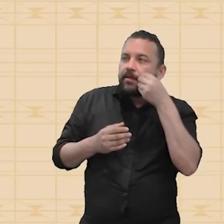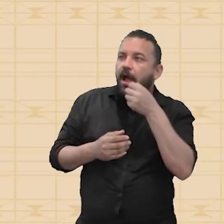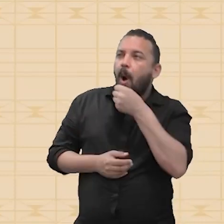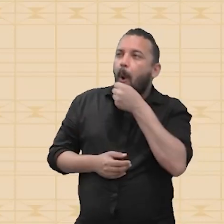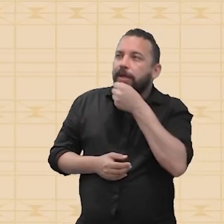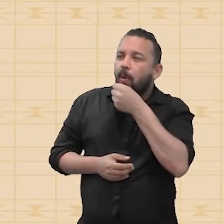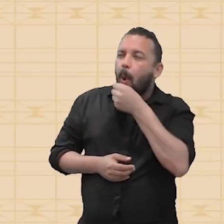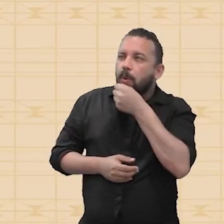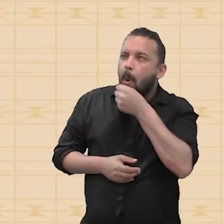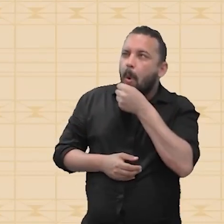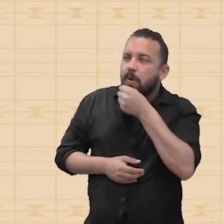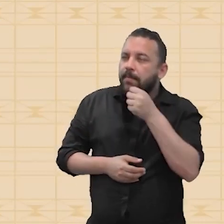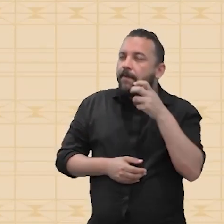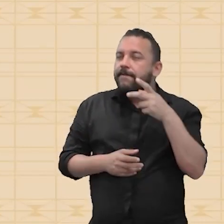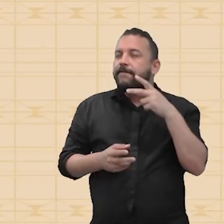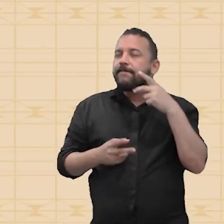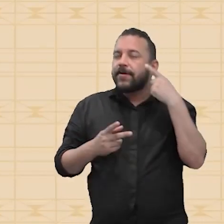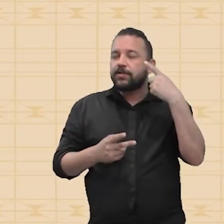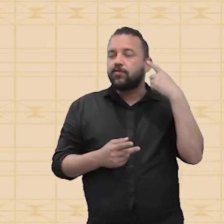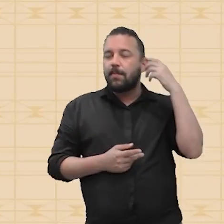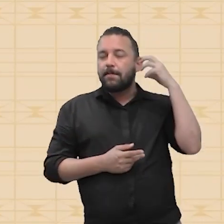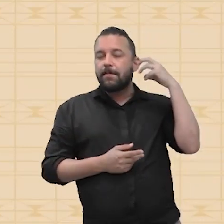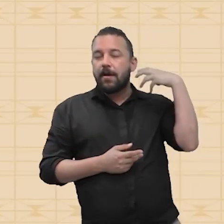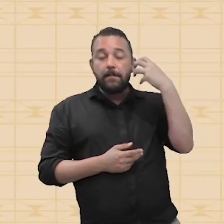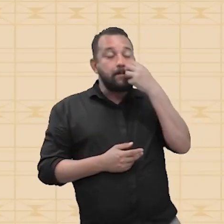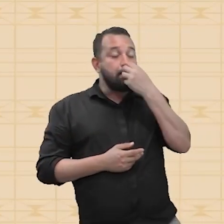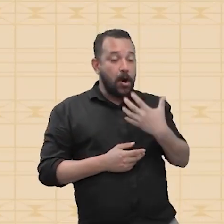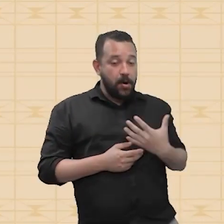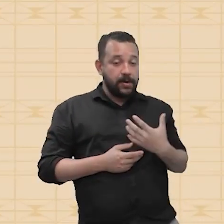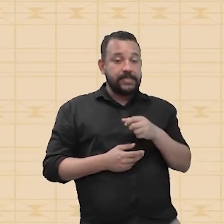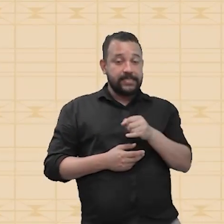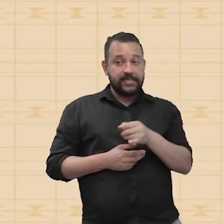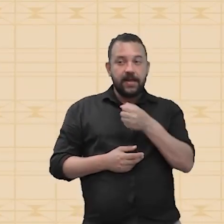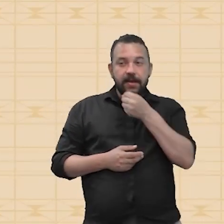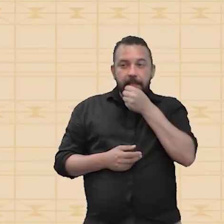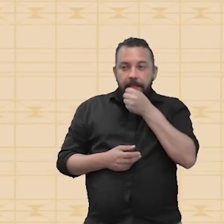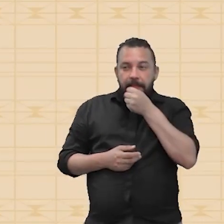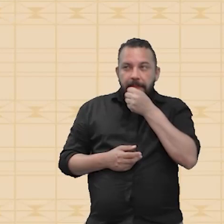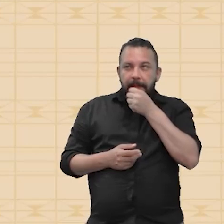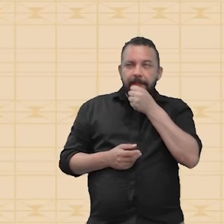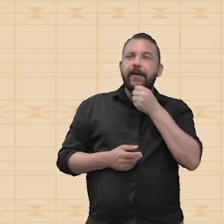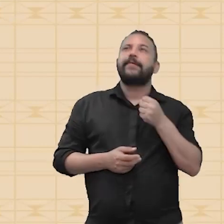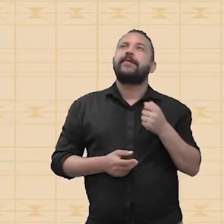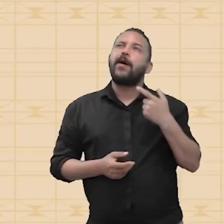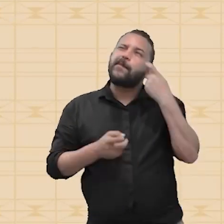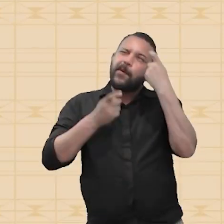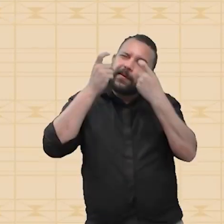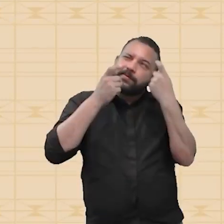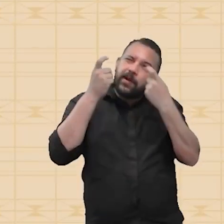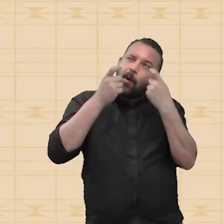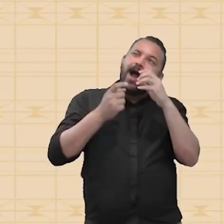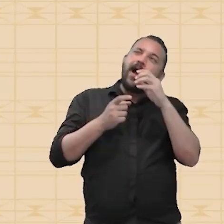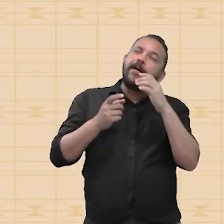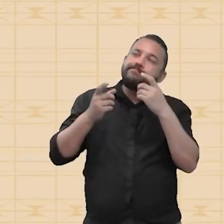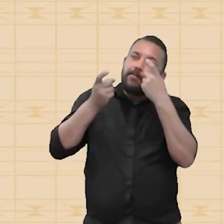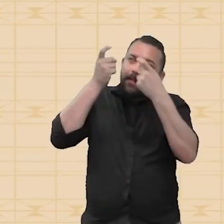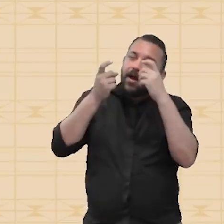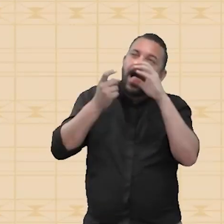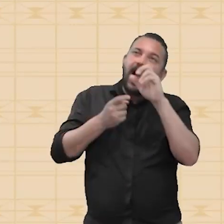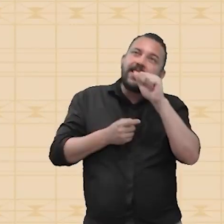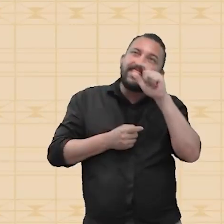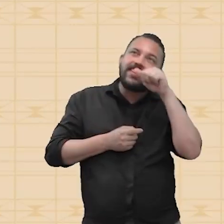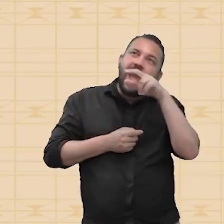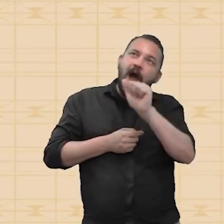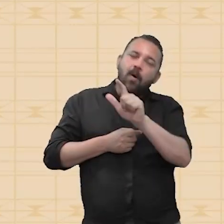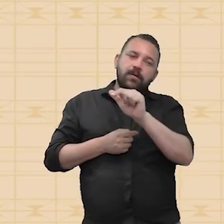o som, se o equipamento está funcionando. Então, quando ele faz isso, a preocupação dele é com o recurso, com o canal de comunicação. Então, quando a